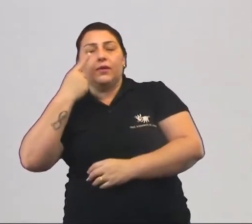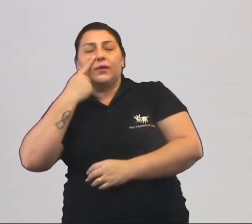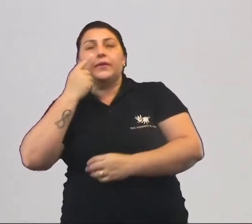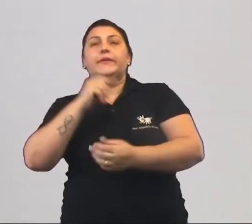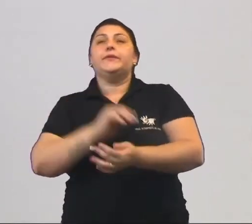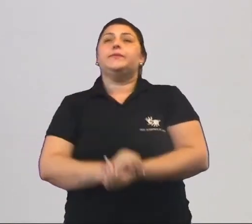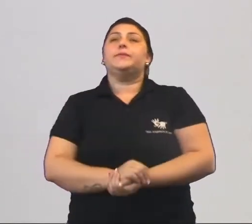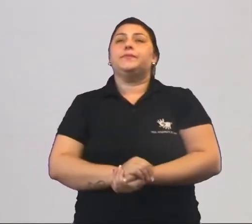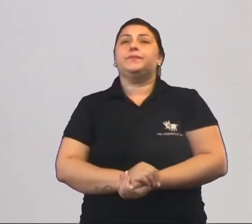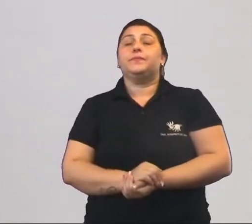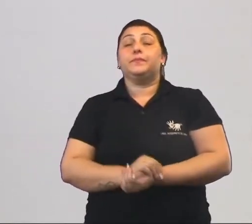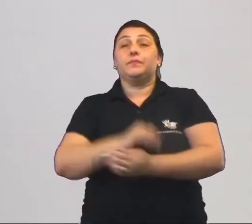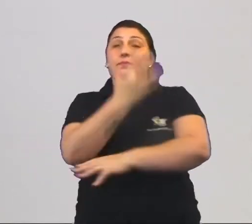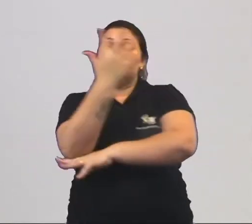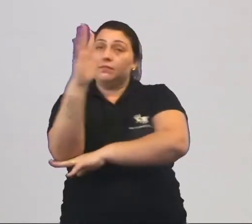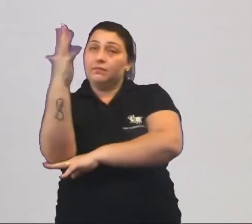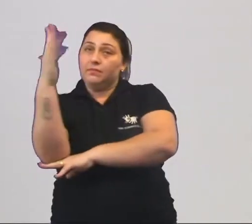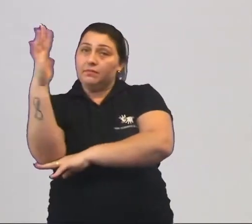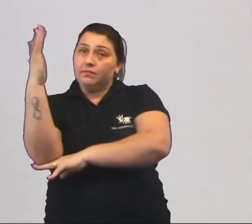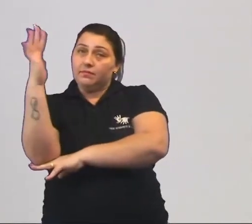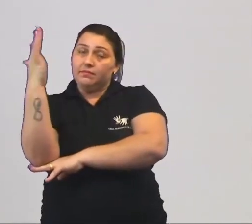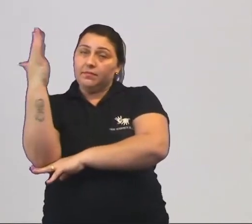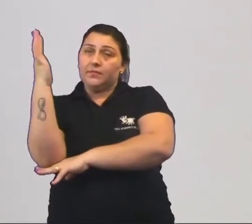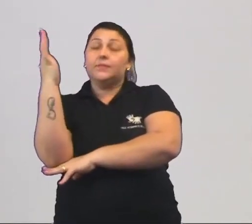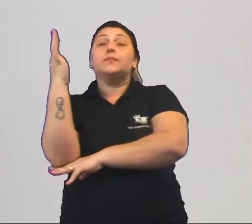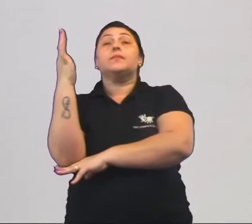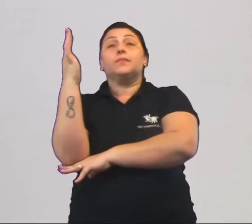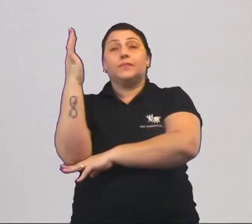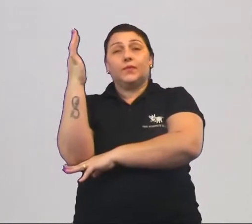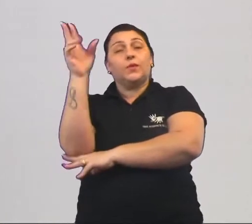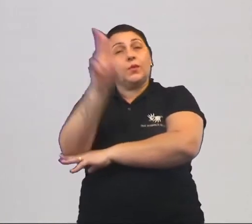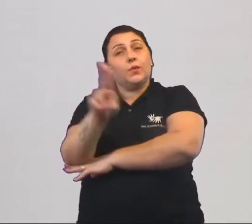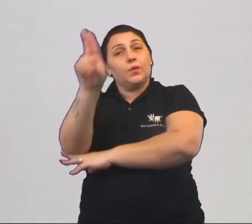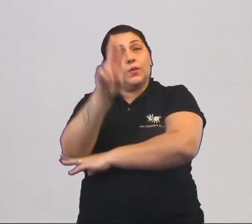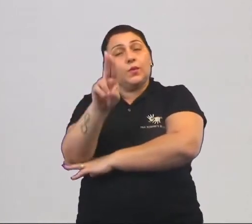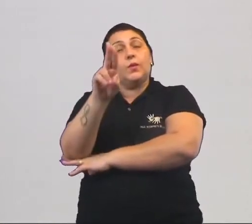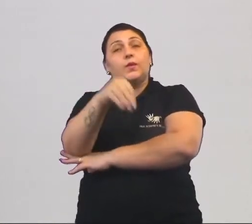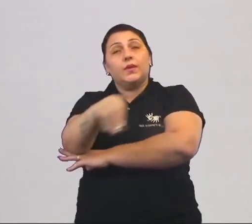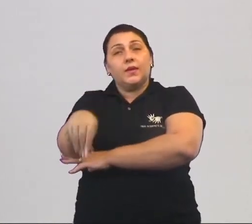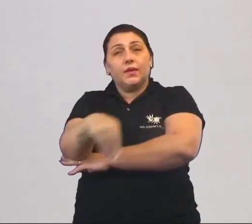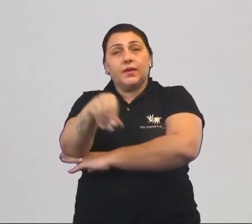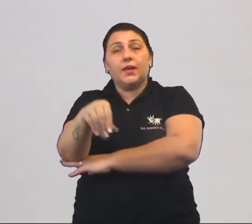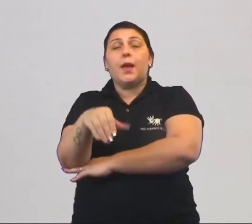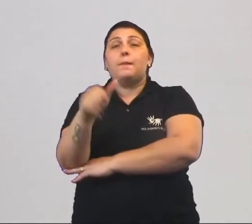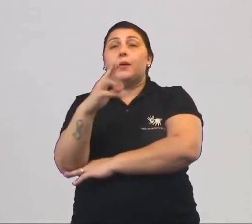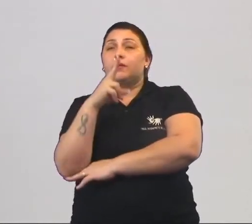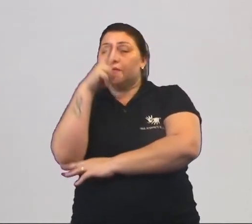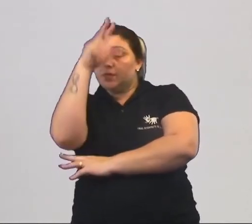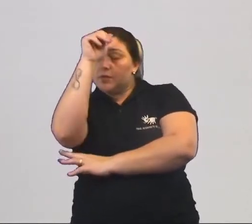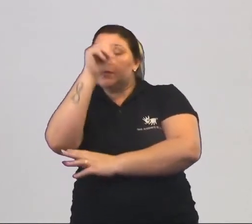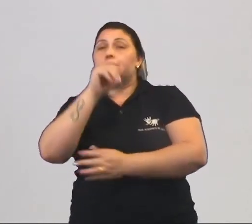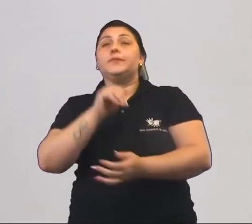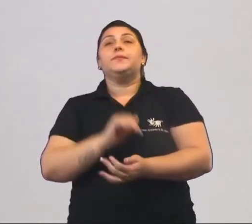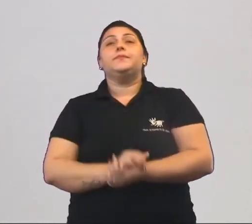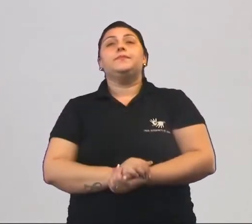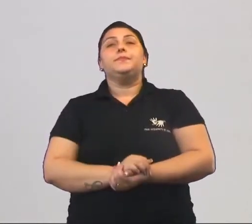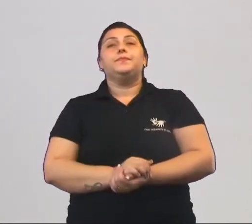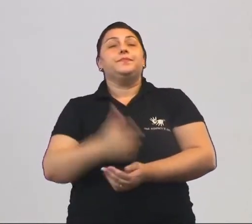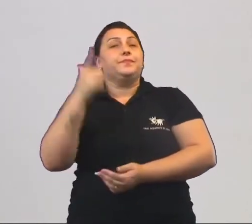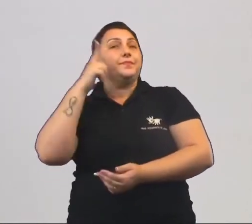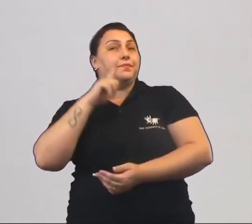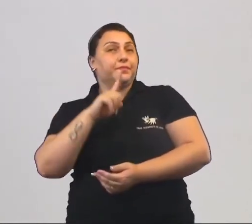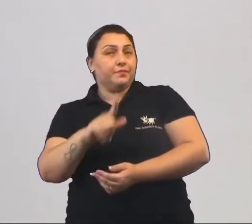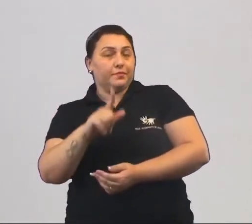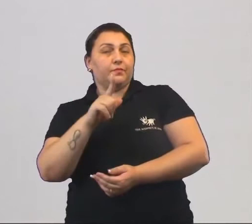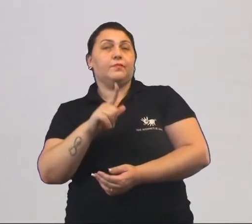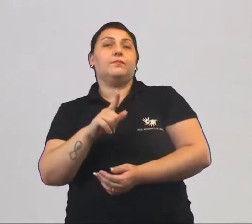Com isso, as plantas, né, as plantações que fazem uso desse tipo de solo são mais fortes, conseguem